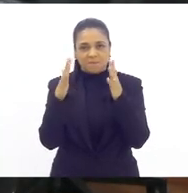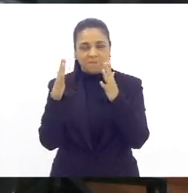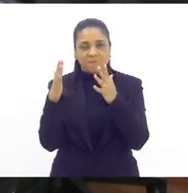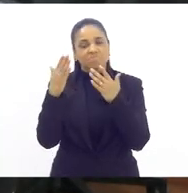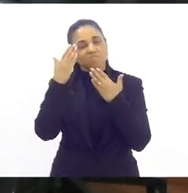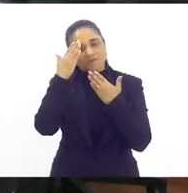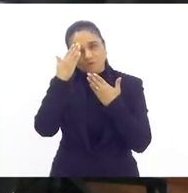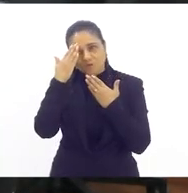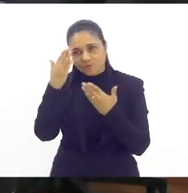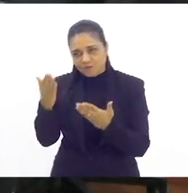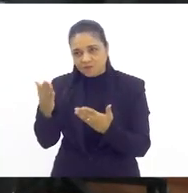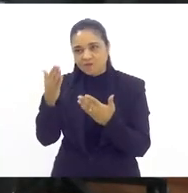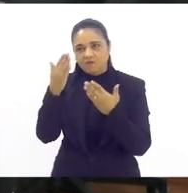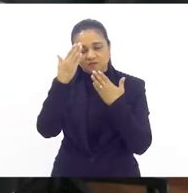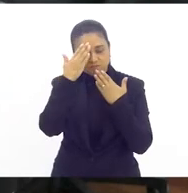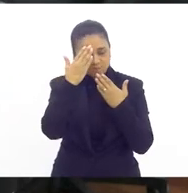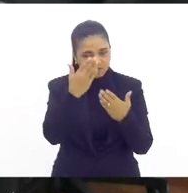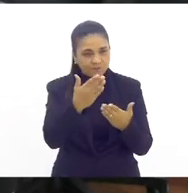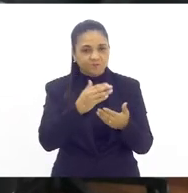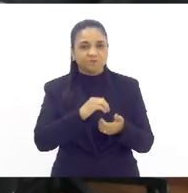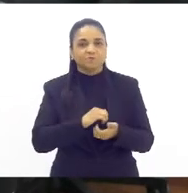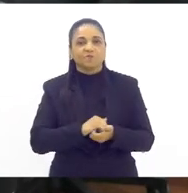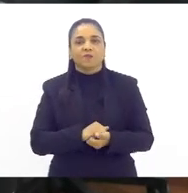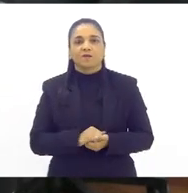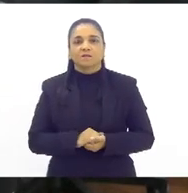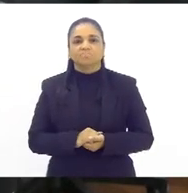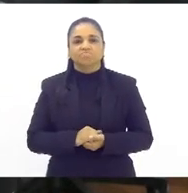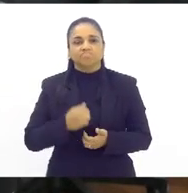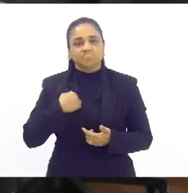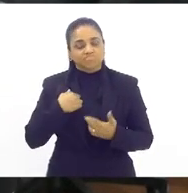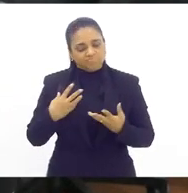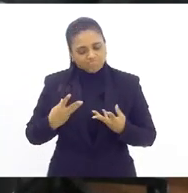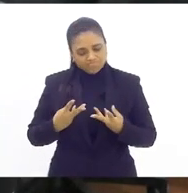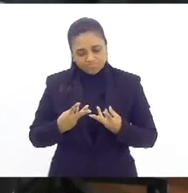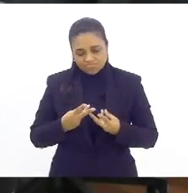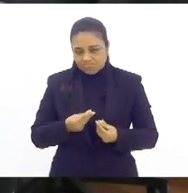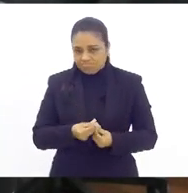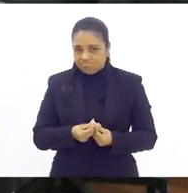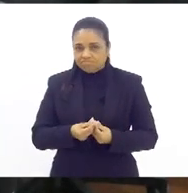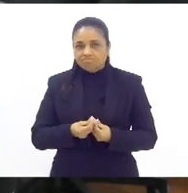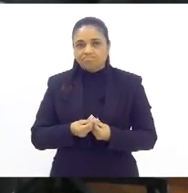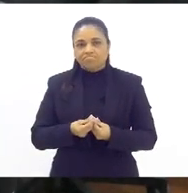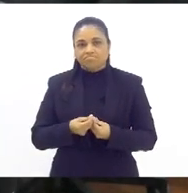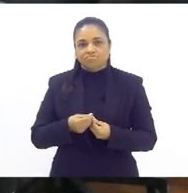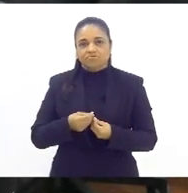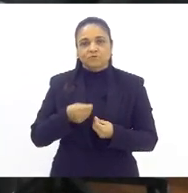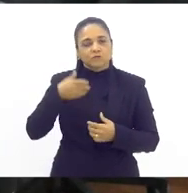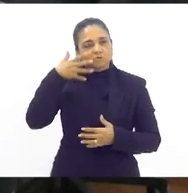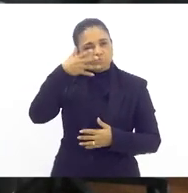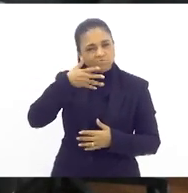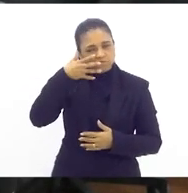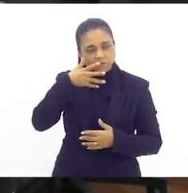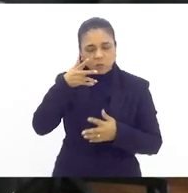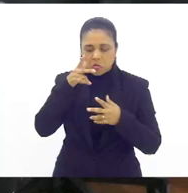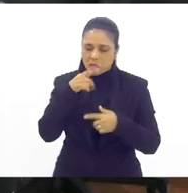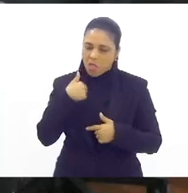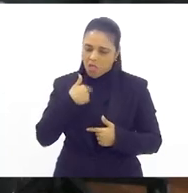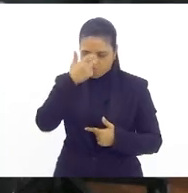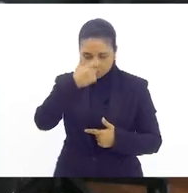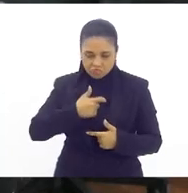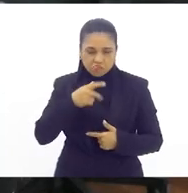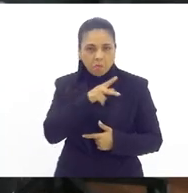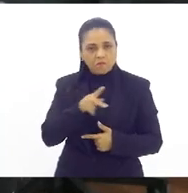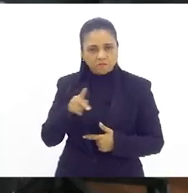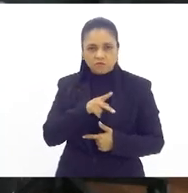obrigada obrigada Eu fico muito sensibilizada com a sua fala Sou professora como muitos daqui